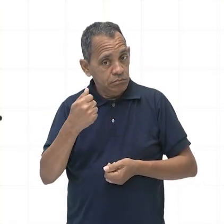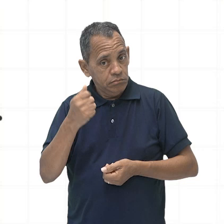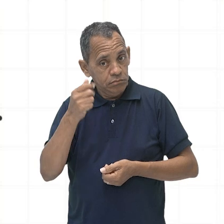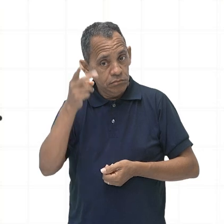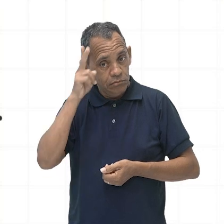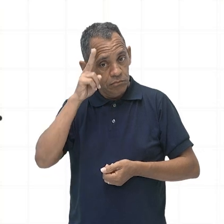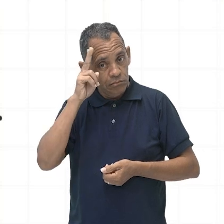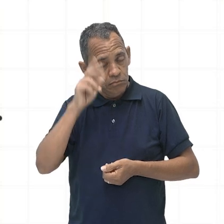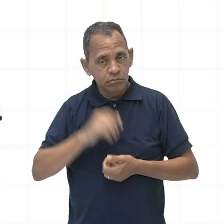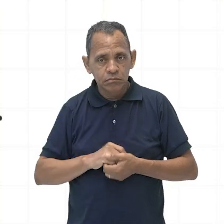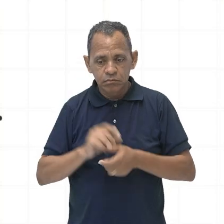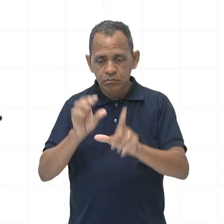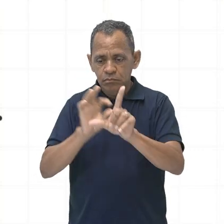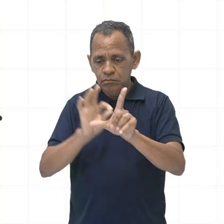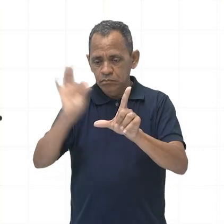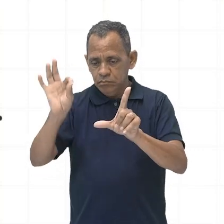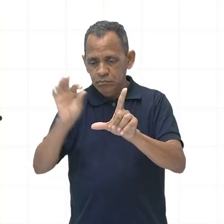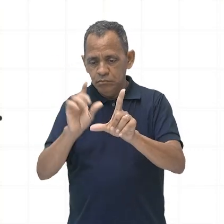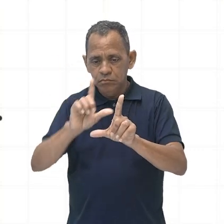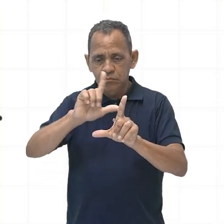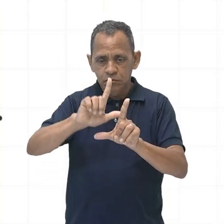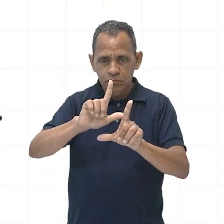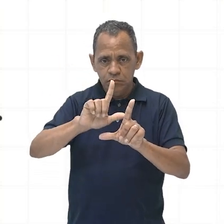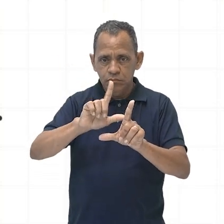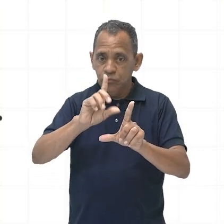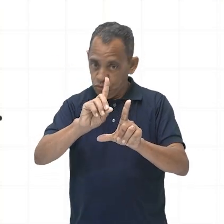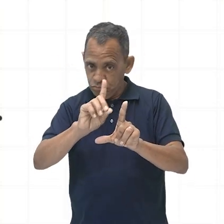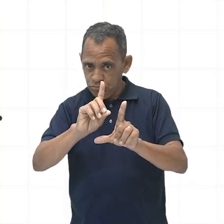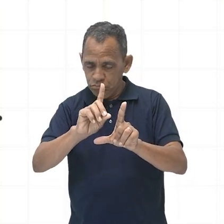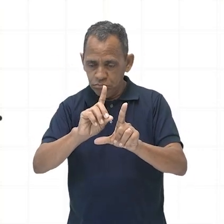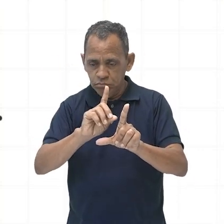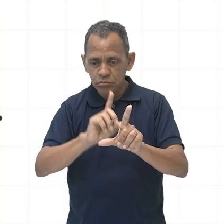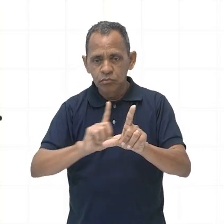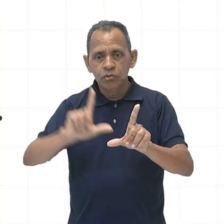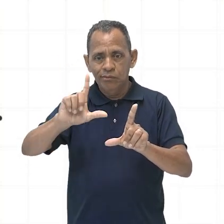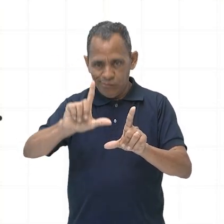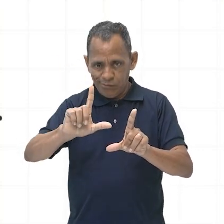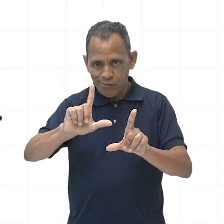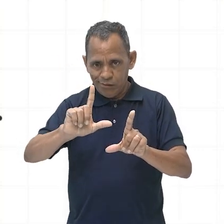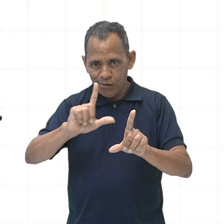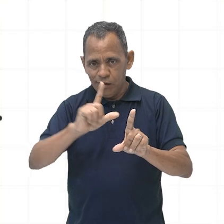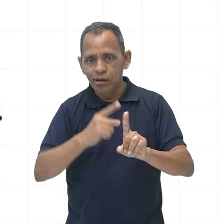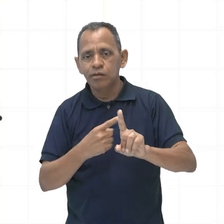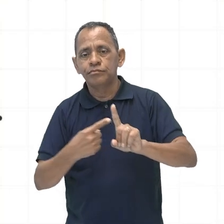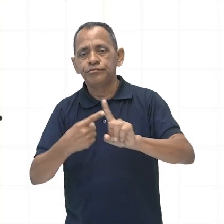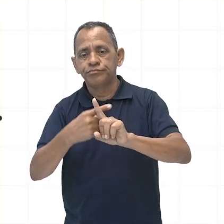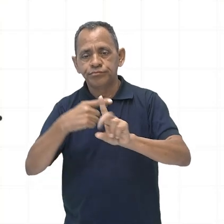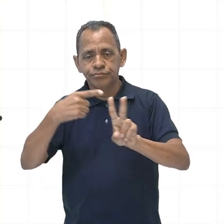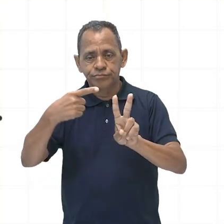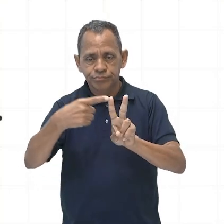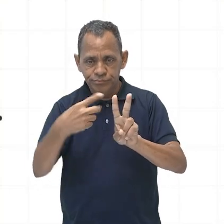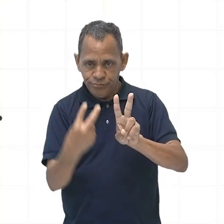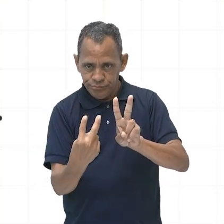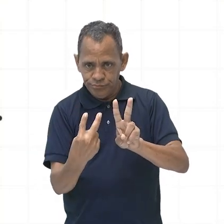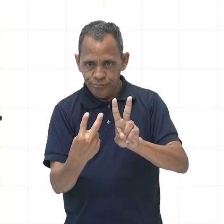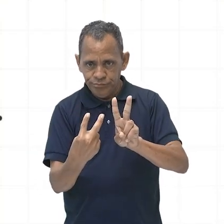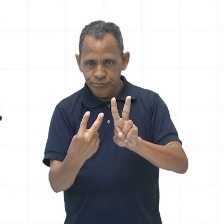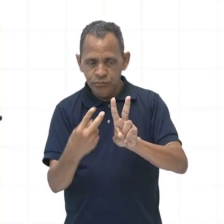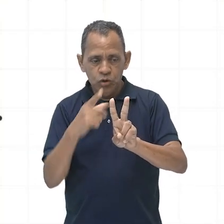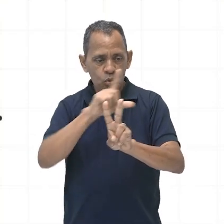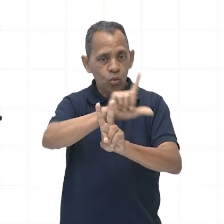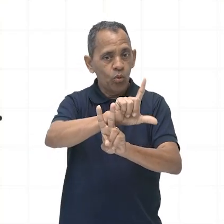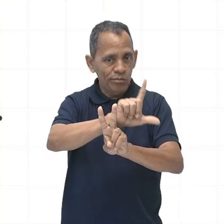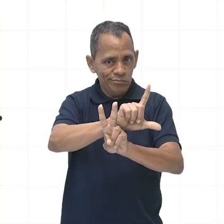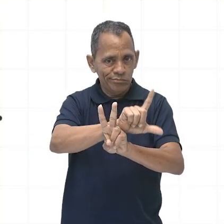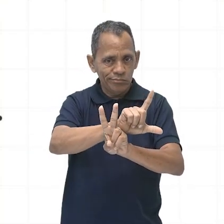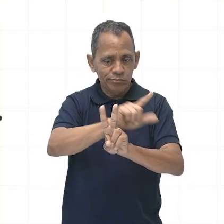diagonal é igual a L vezes, né, a raiz quadrada de 2, sendo que esse L é a medida do lado